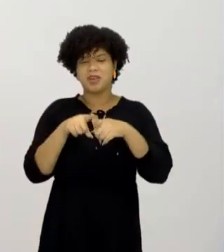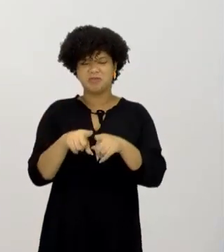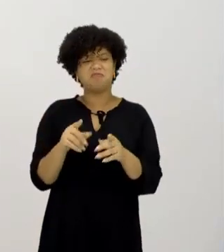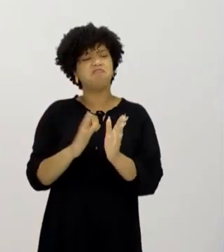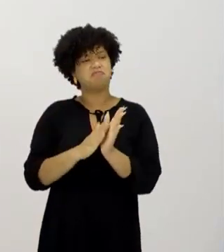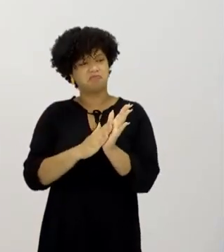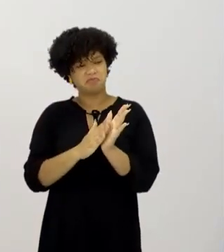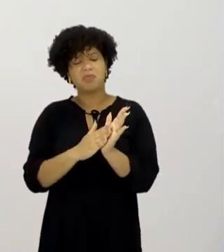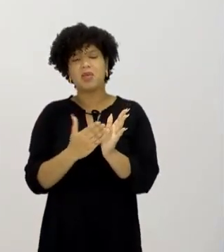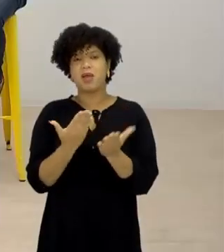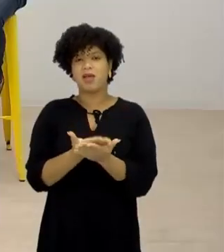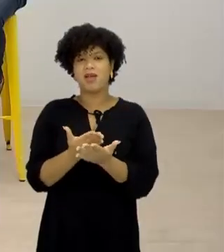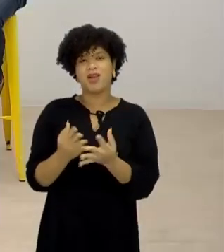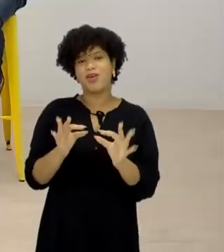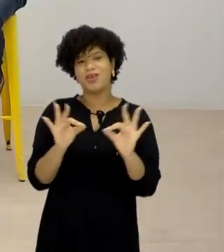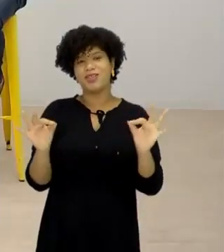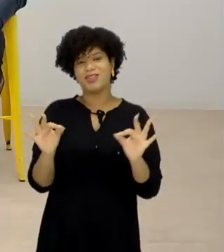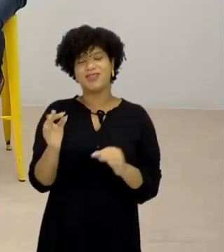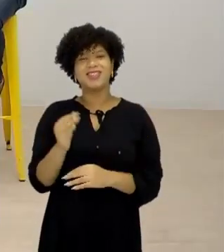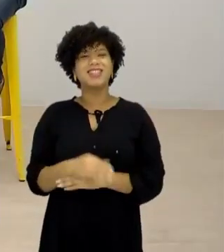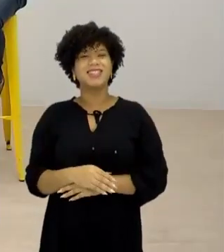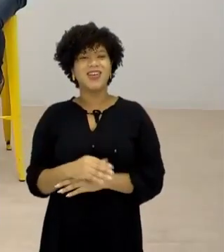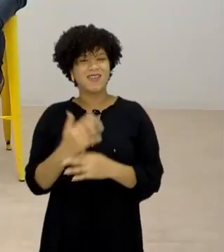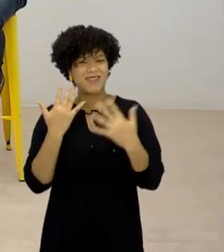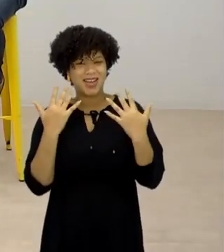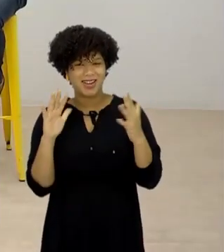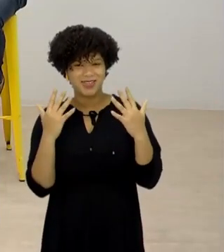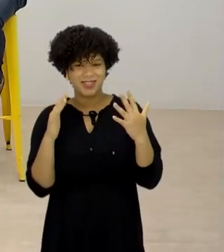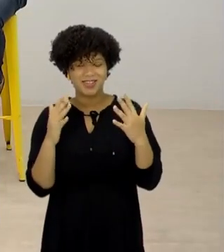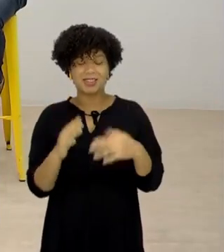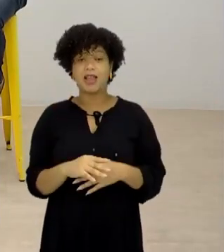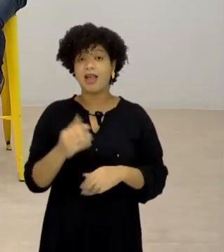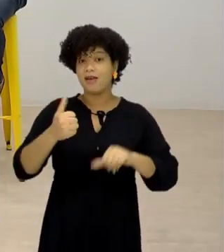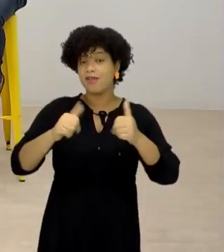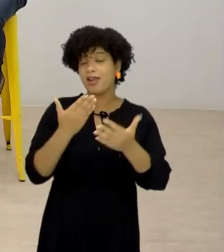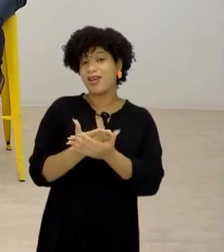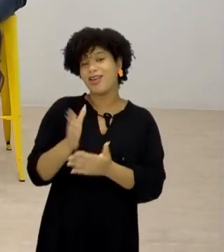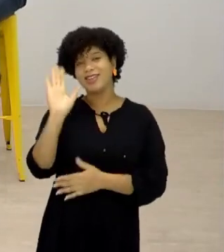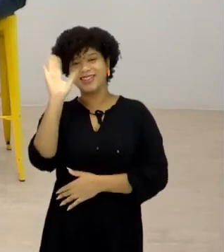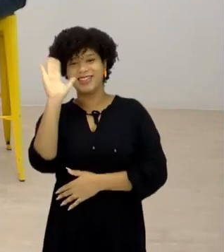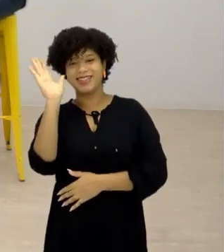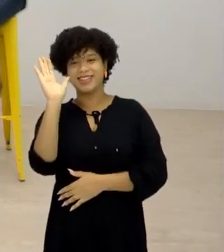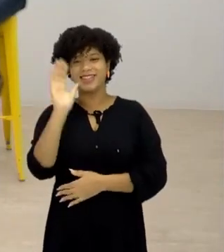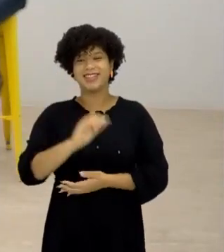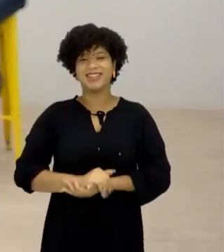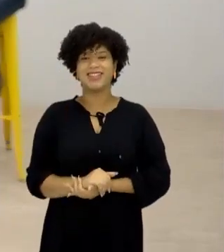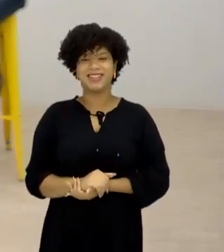interativa, bem legal. Ambos, estamos de parabéns aí. Não esqueçam de avaliar a aula, até mais.